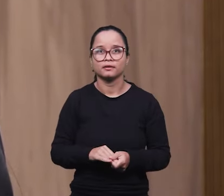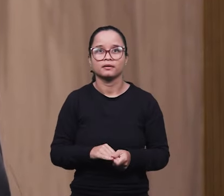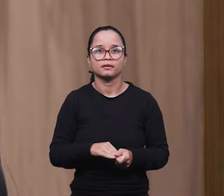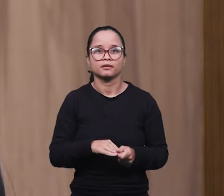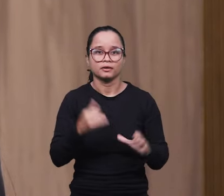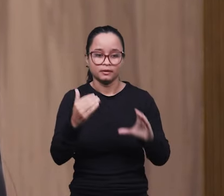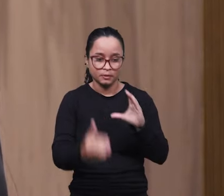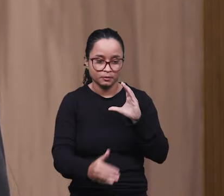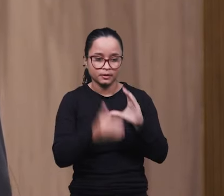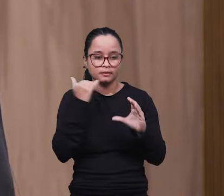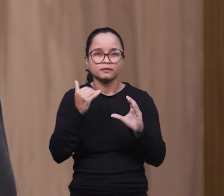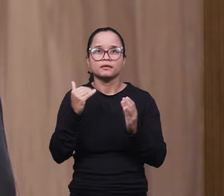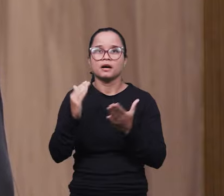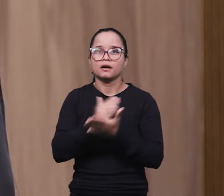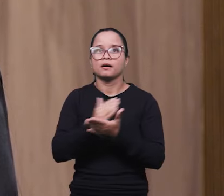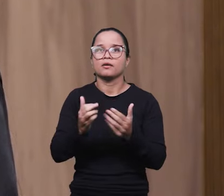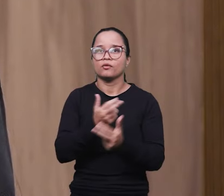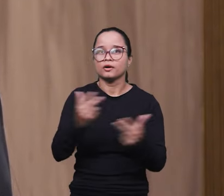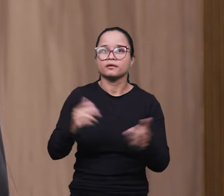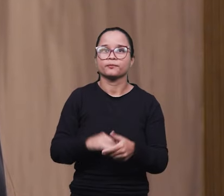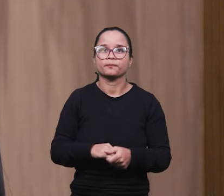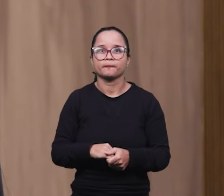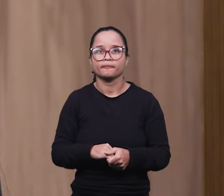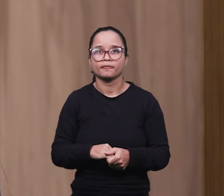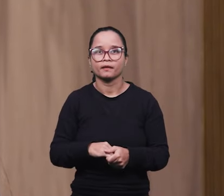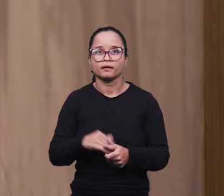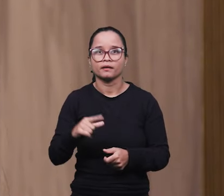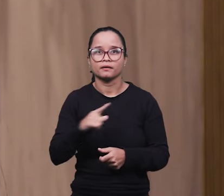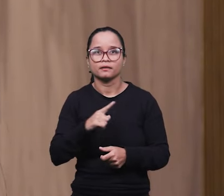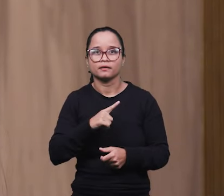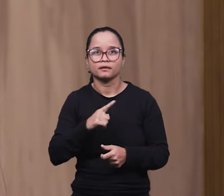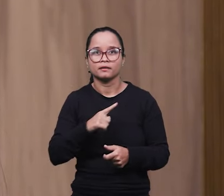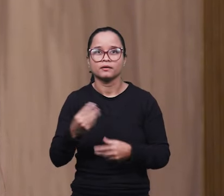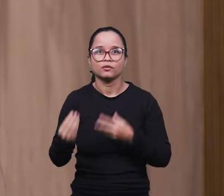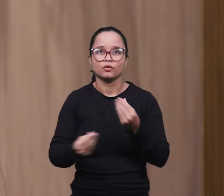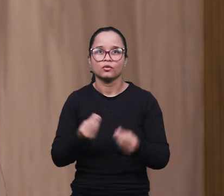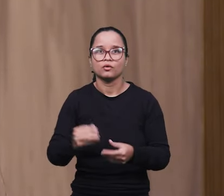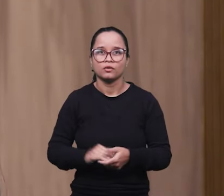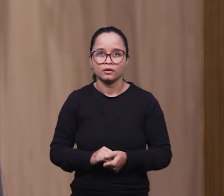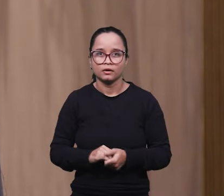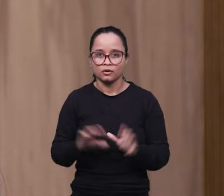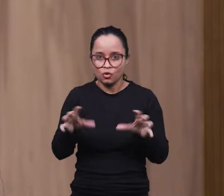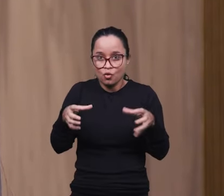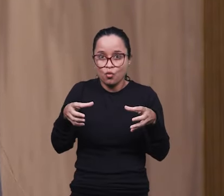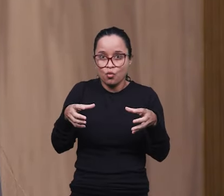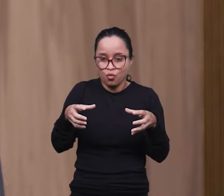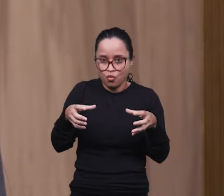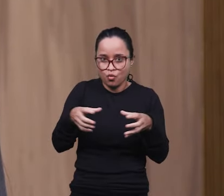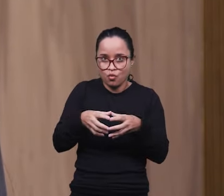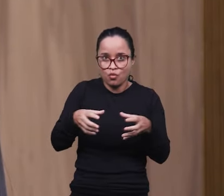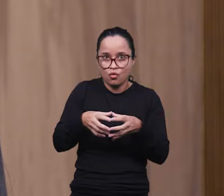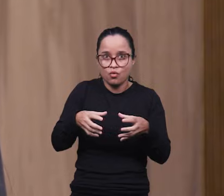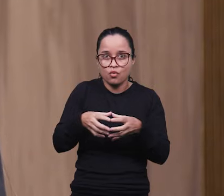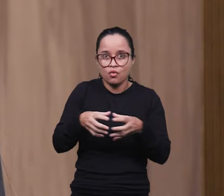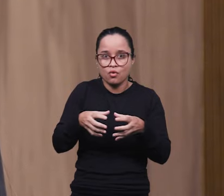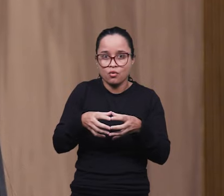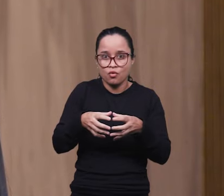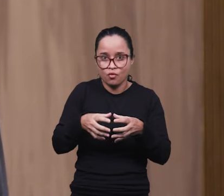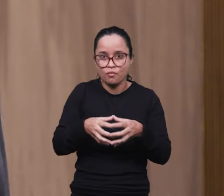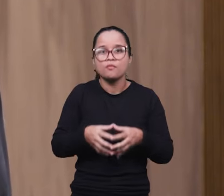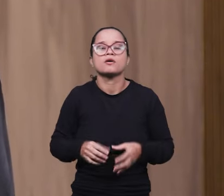demandava alguma coisa quantas vezes ela fazia um Face que a gente tinha né o grupo da a gente tem um grupo da família no